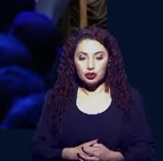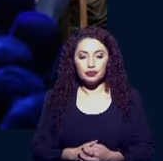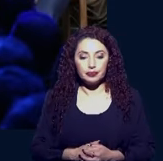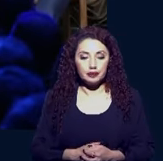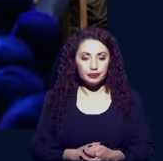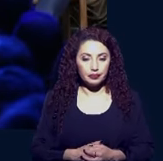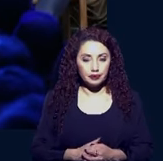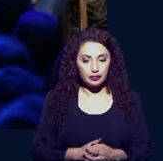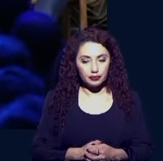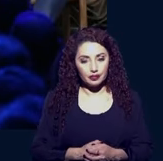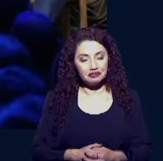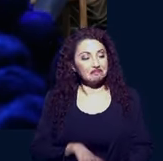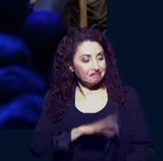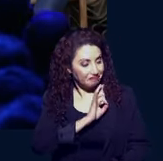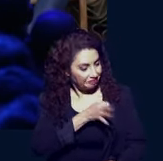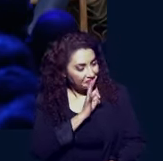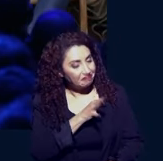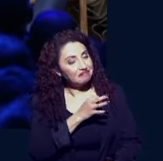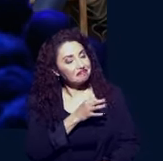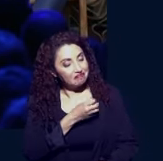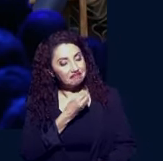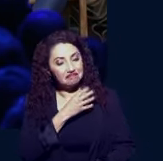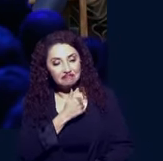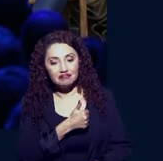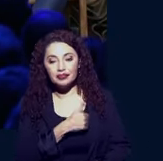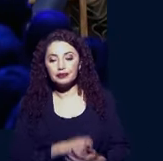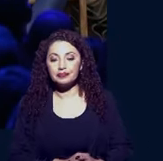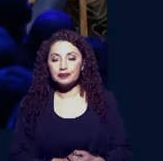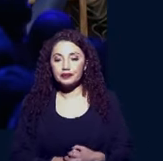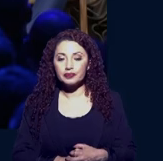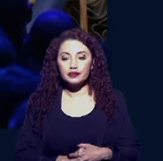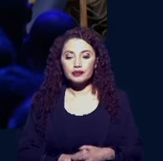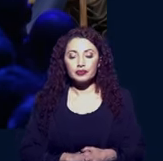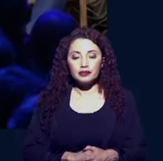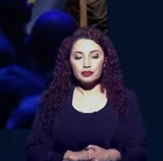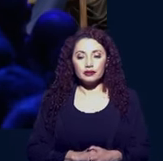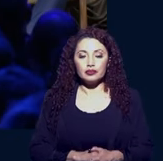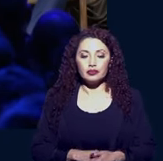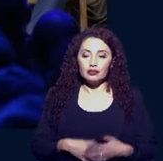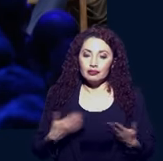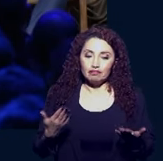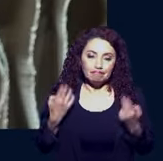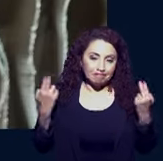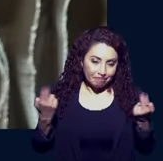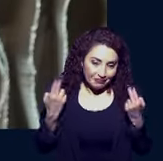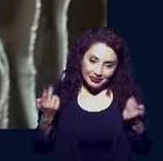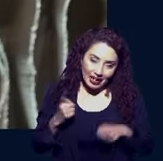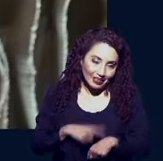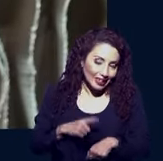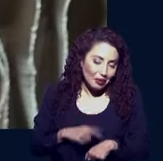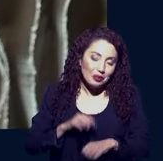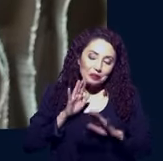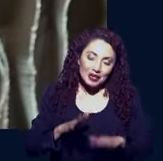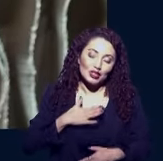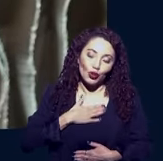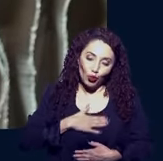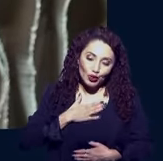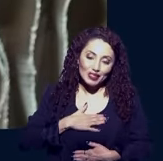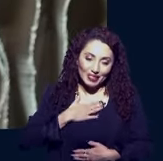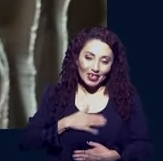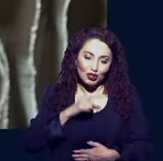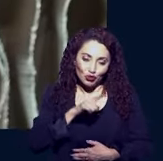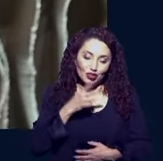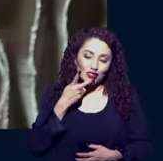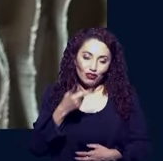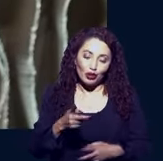interessante Bem lembrado eh e não tinha mais tempo mas eu gostei que você fez um um ponto que eu acho que é um tema